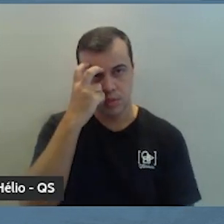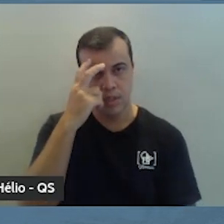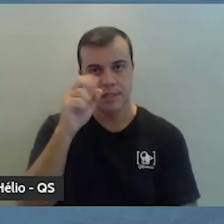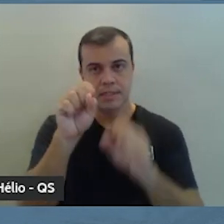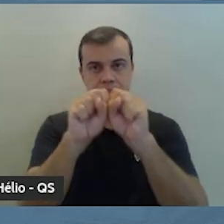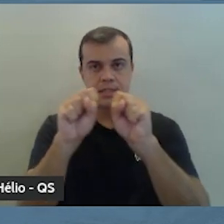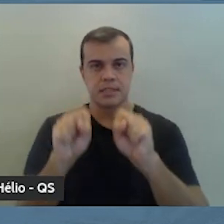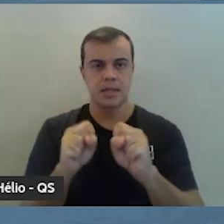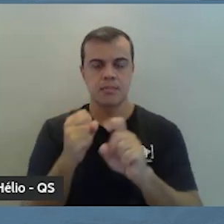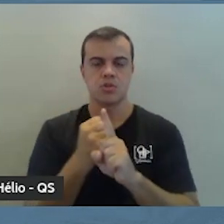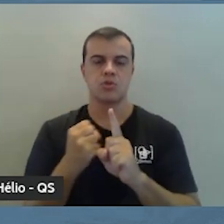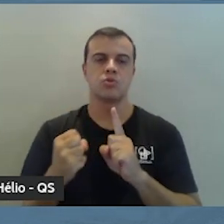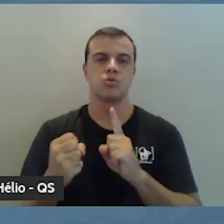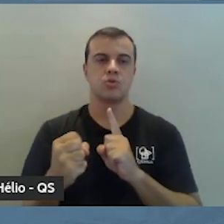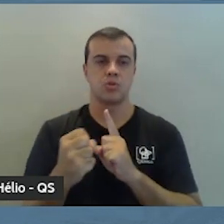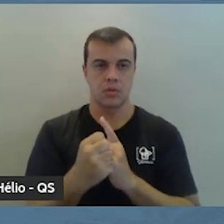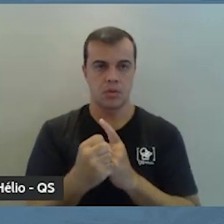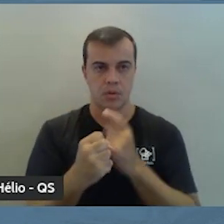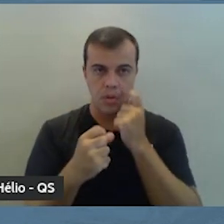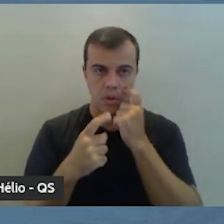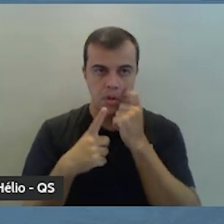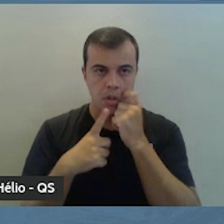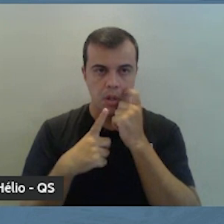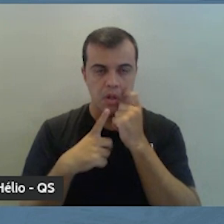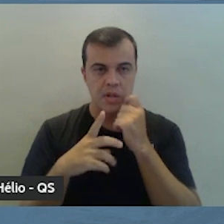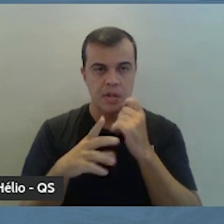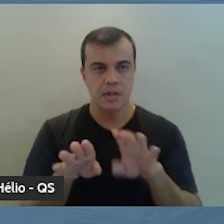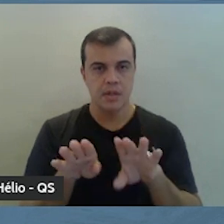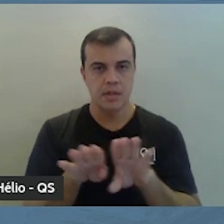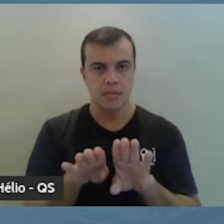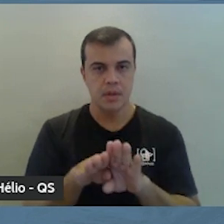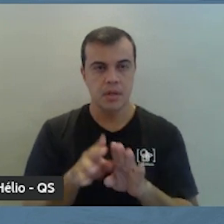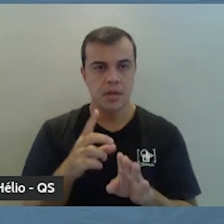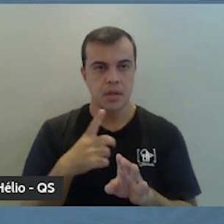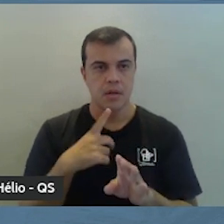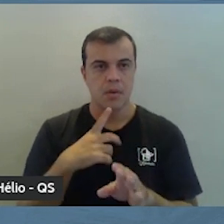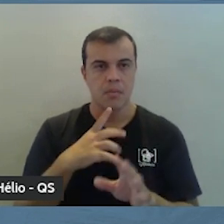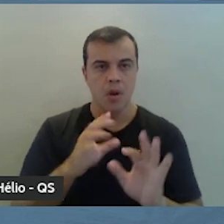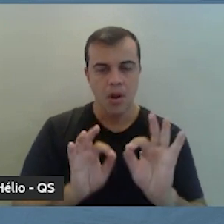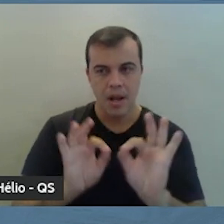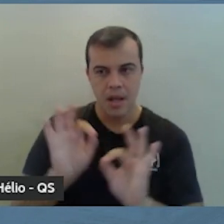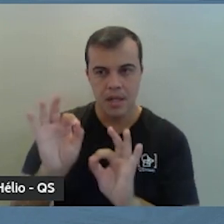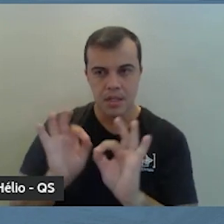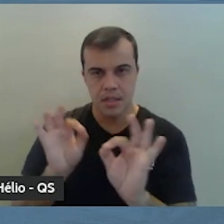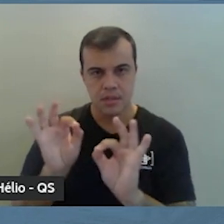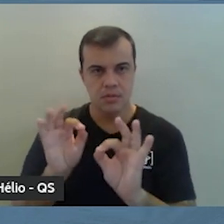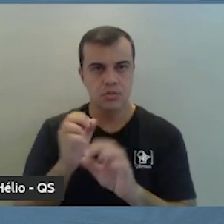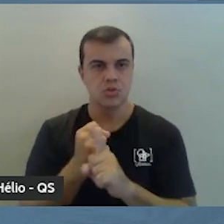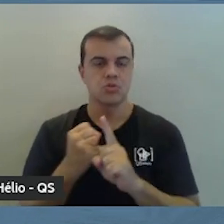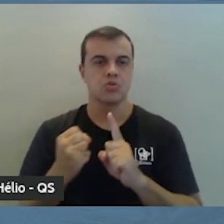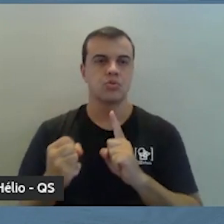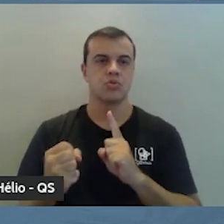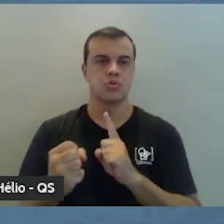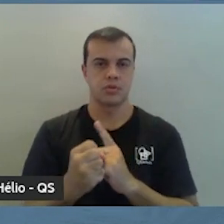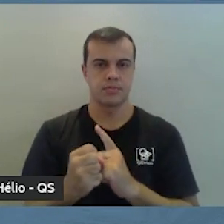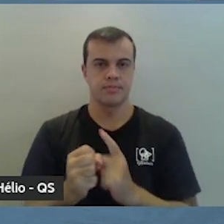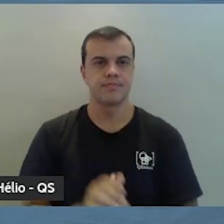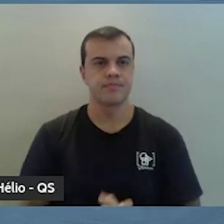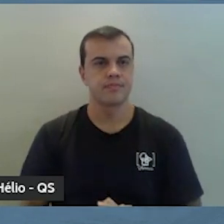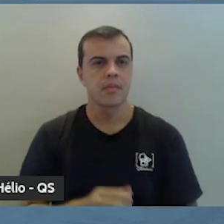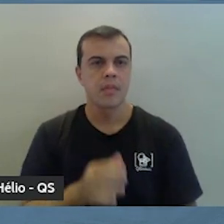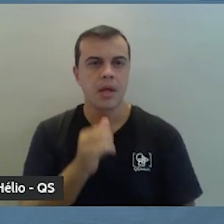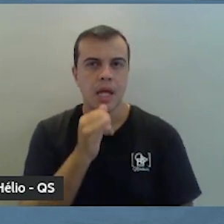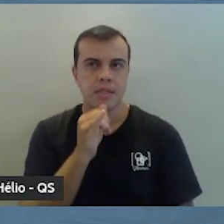sistema social. A tradição também carrega parte dessa organização social. Então, por